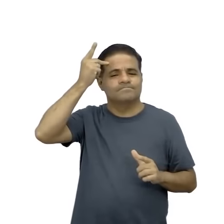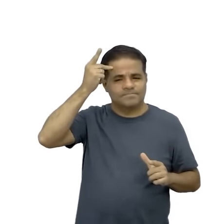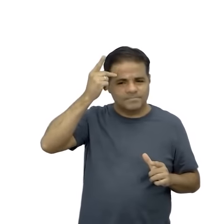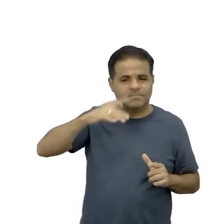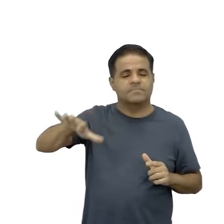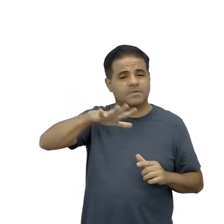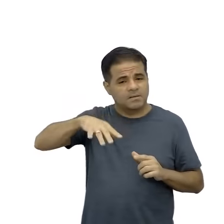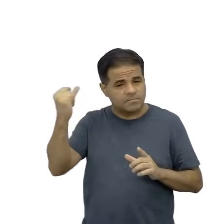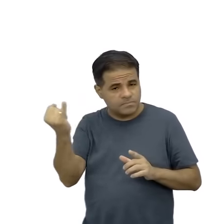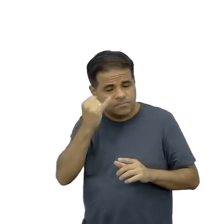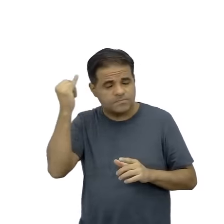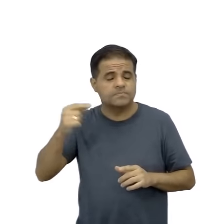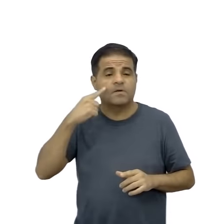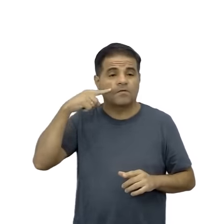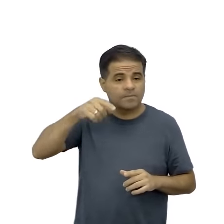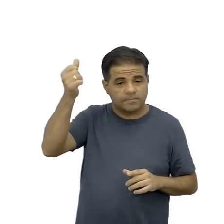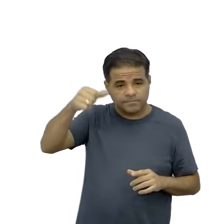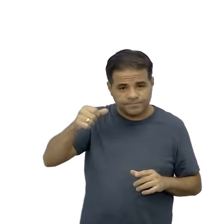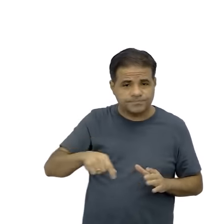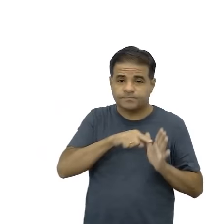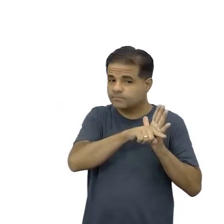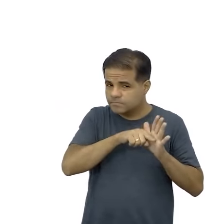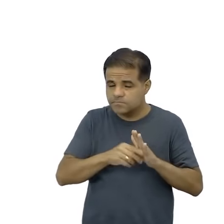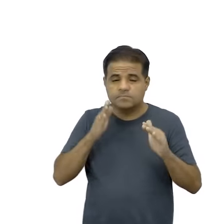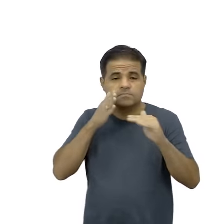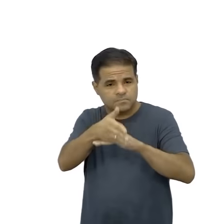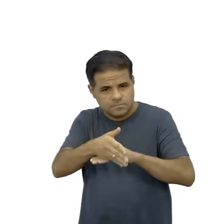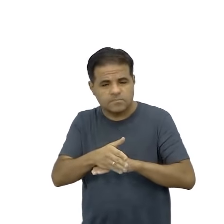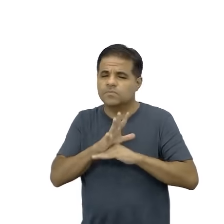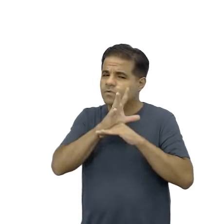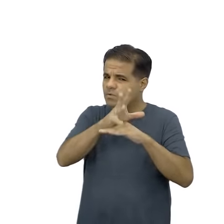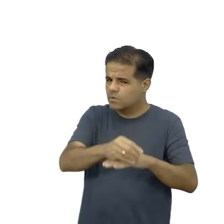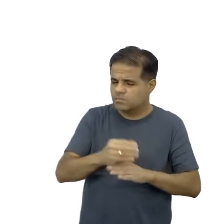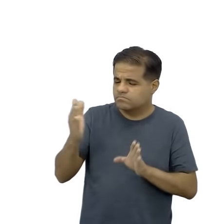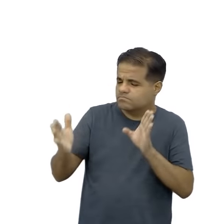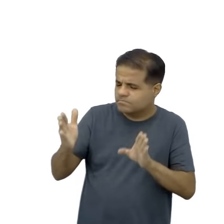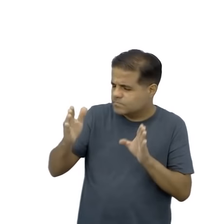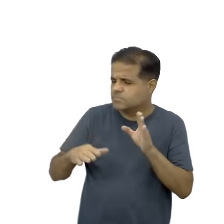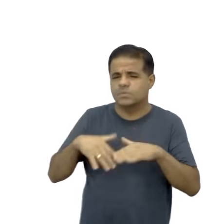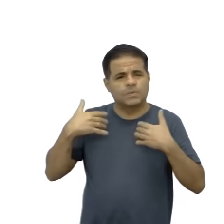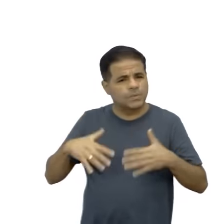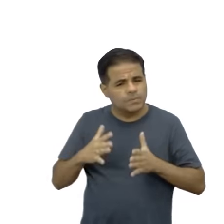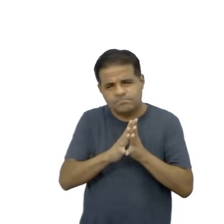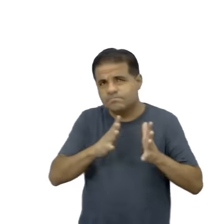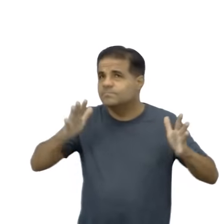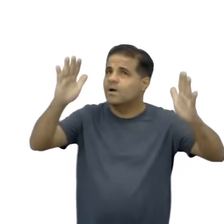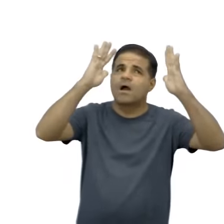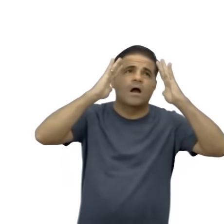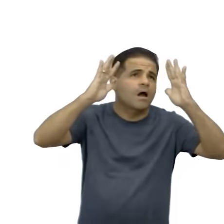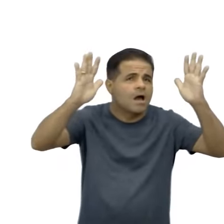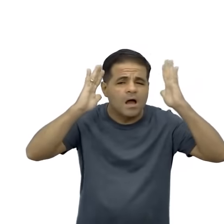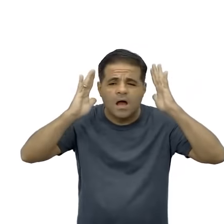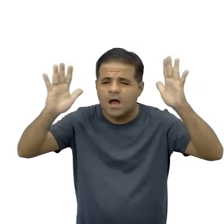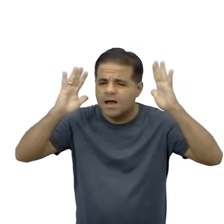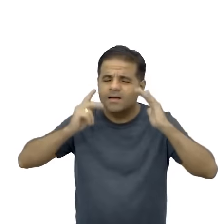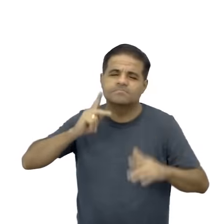na importância da avaliação diagnóstica de entrada. Todos esses momentos são momentos de grande reflexão pelo